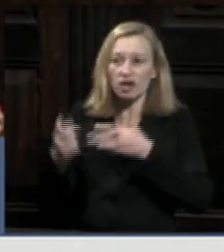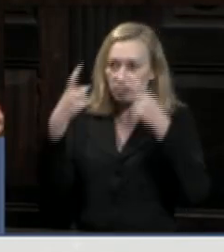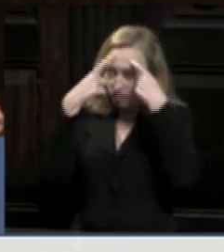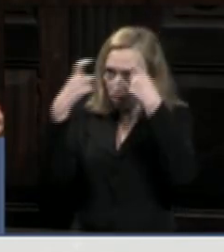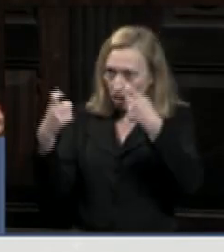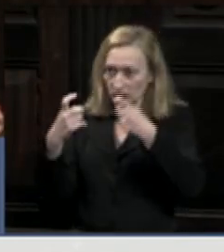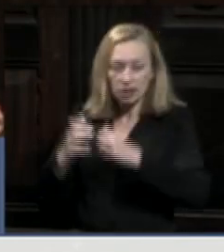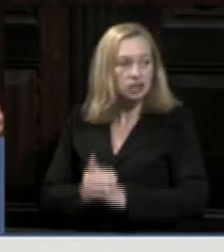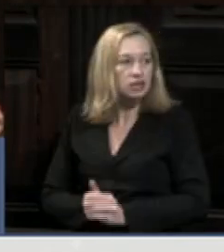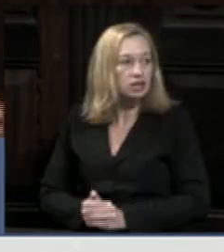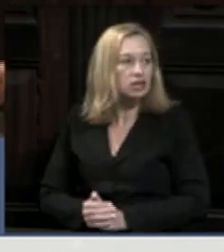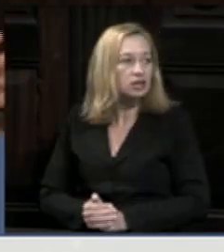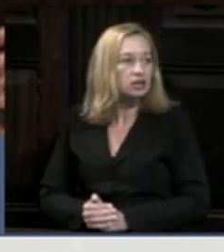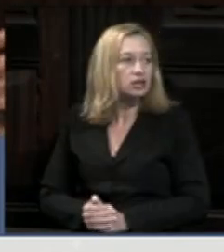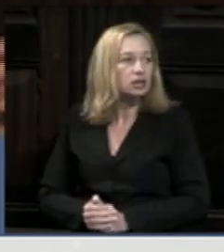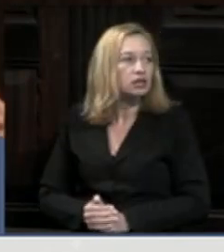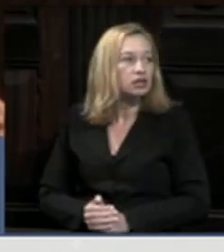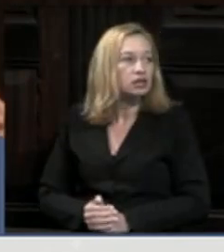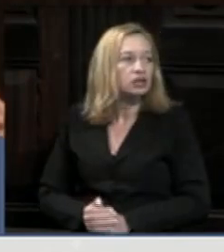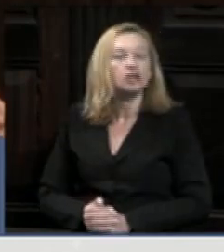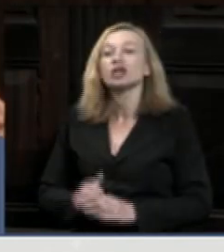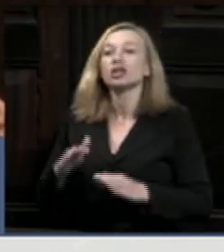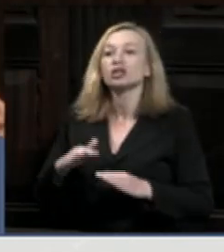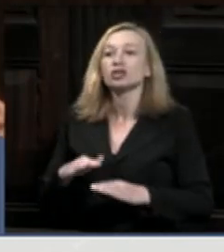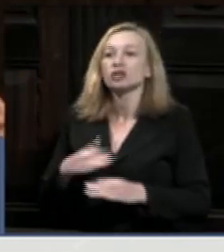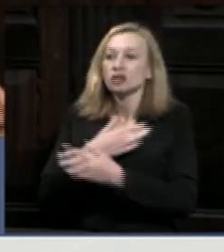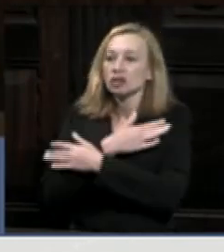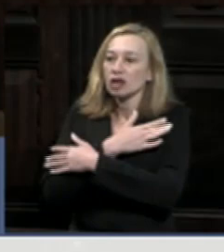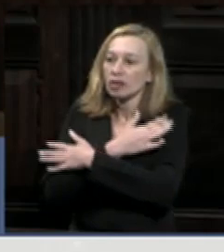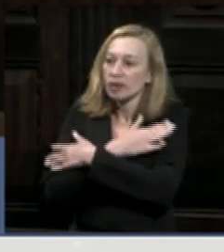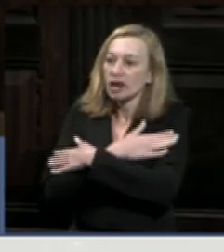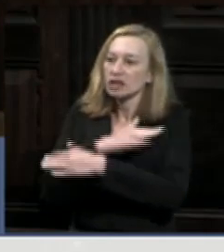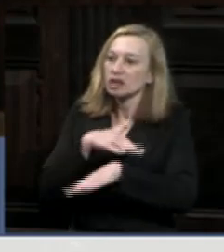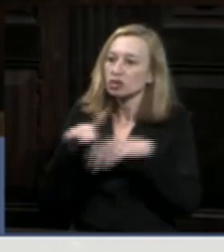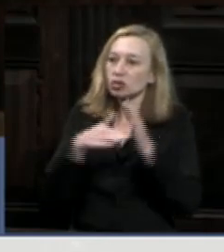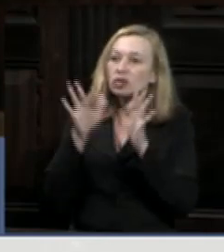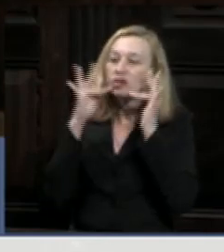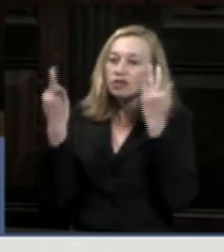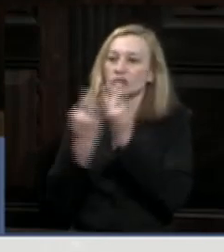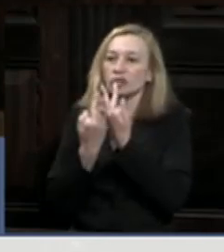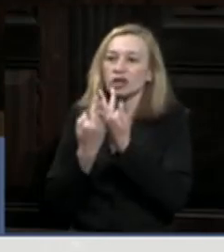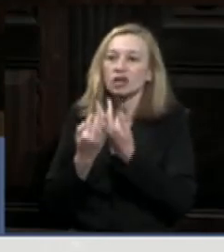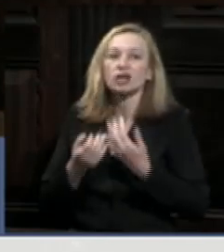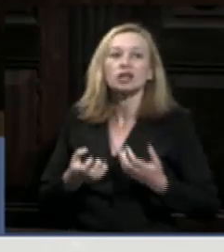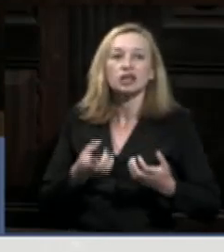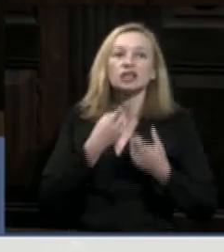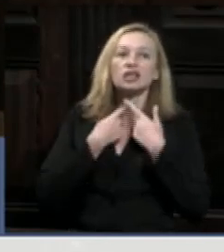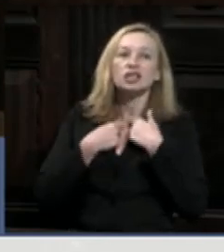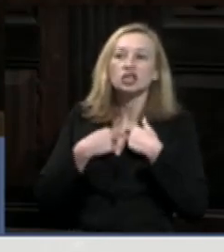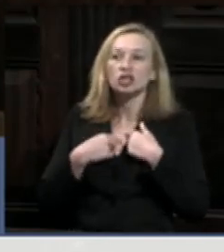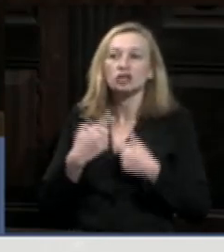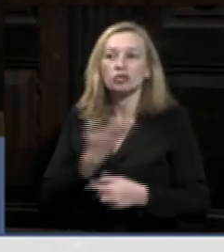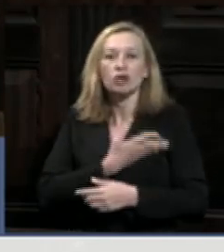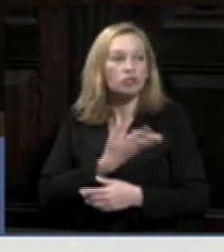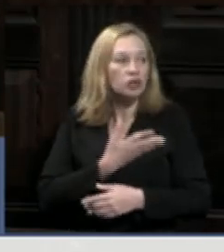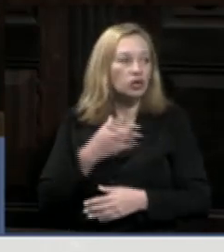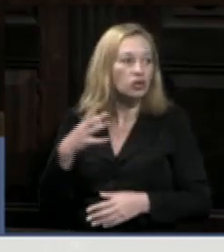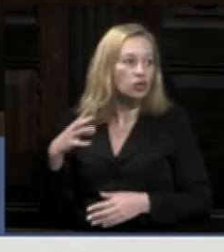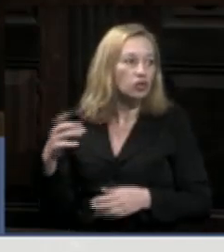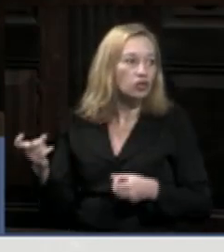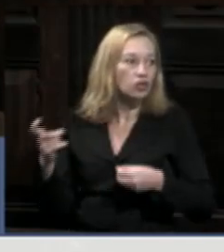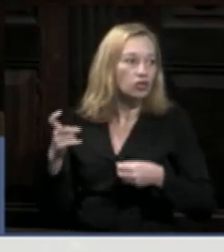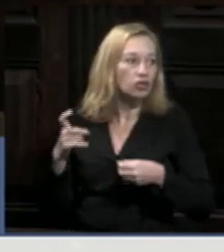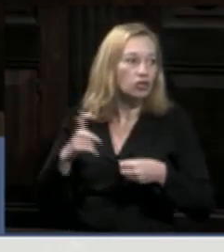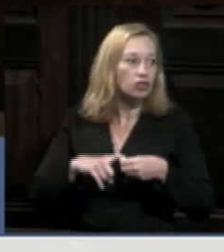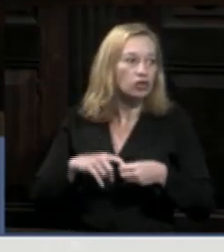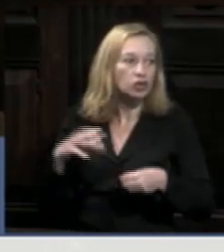nos solidarizamos com toda a família e torcemos para a pronta recuperação para que o debate persista e